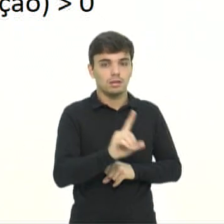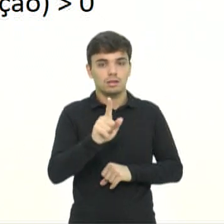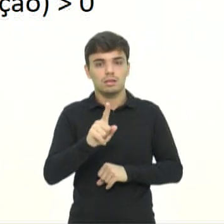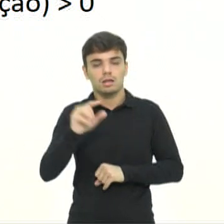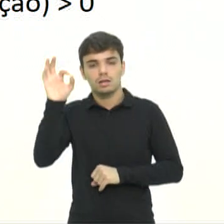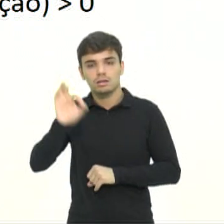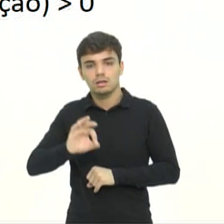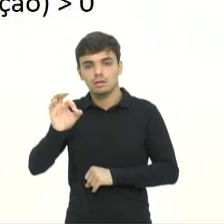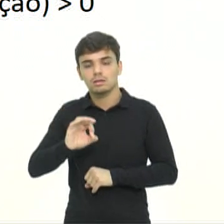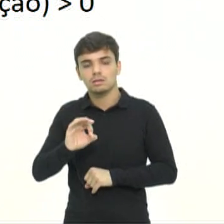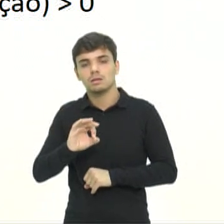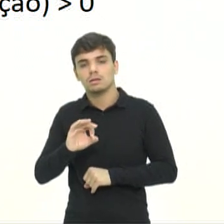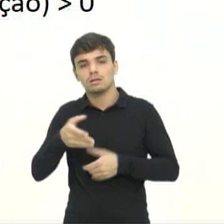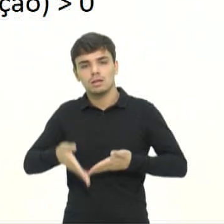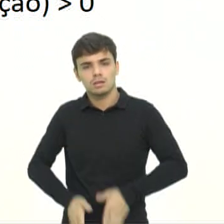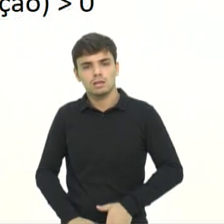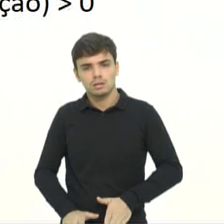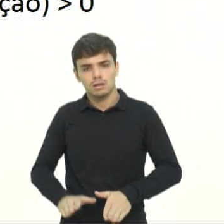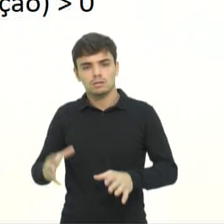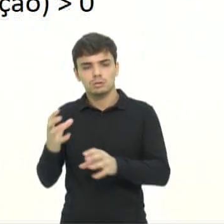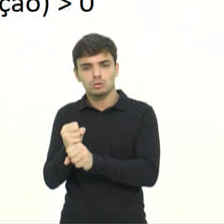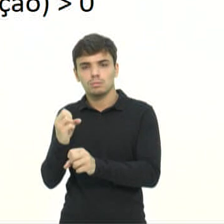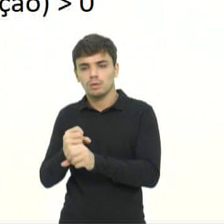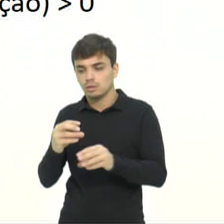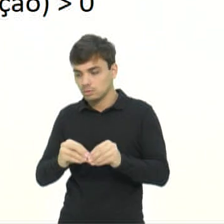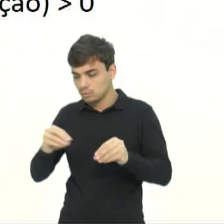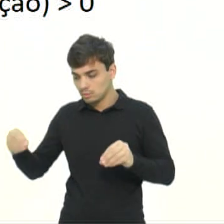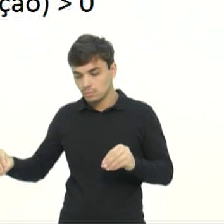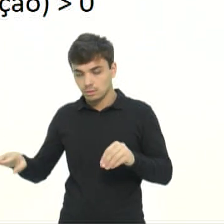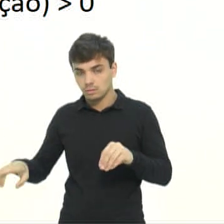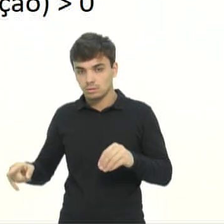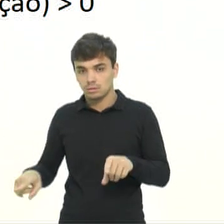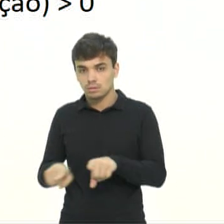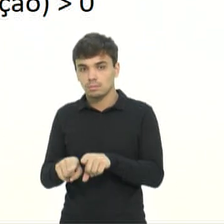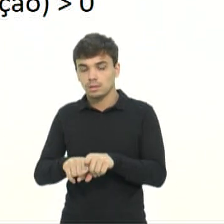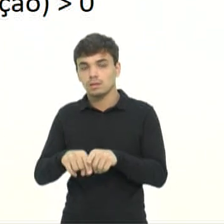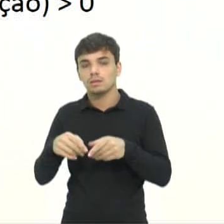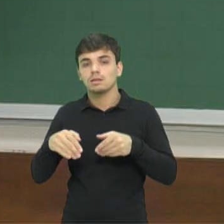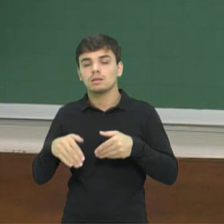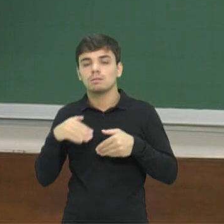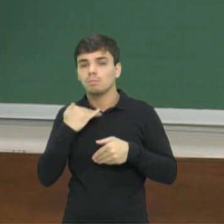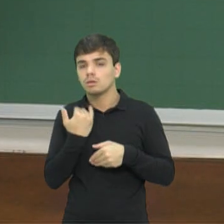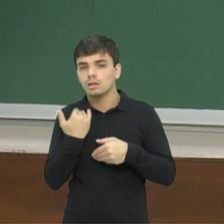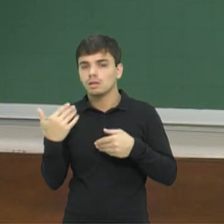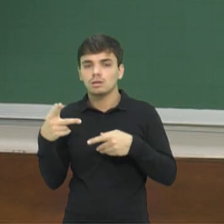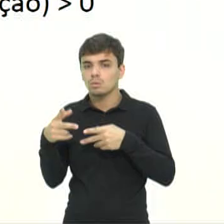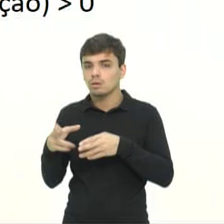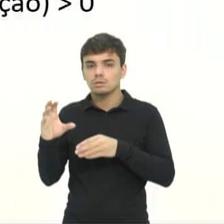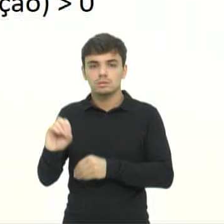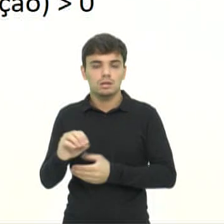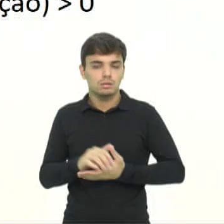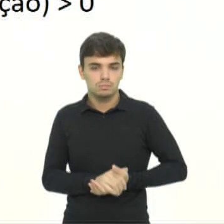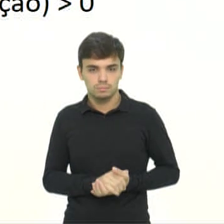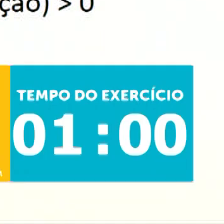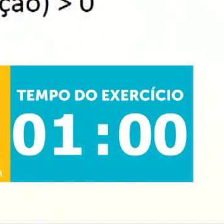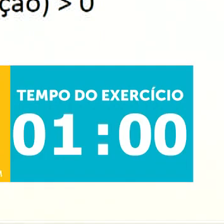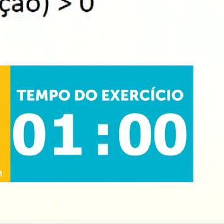com a imigração menos a taxa de mortalidade somada com a imigração é maior do que zero.